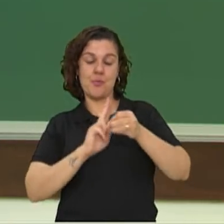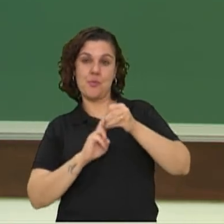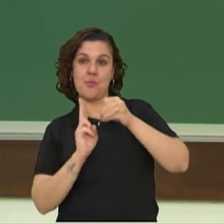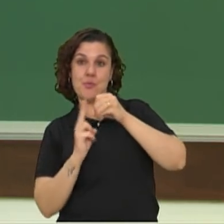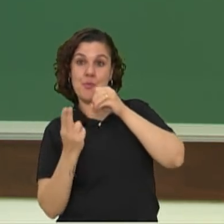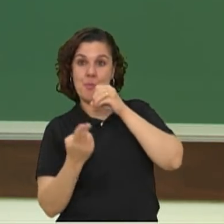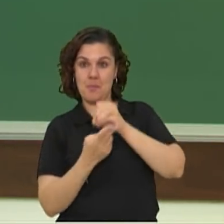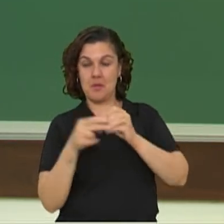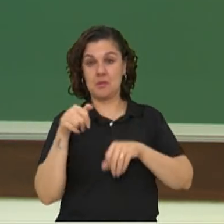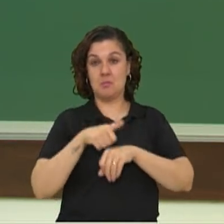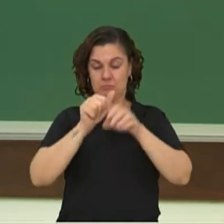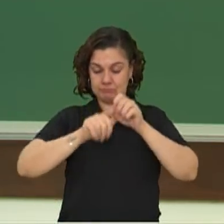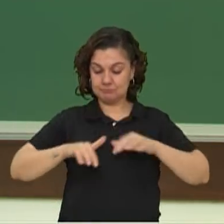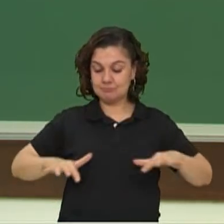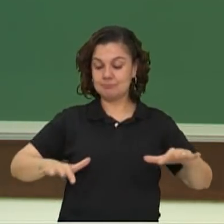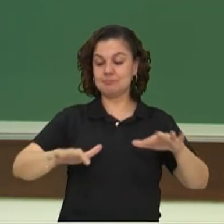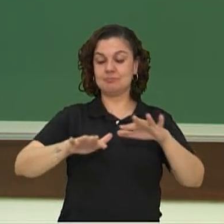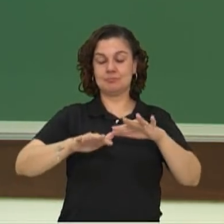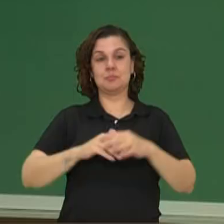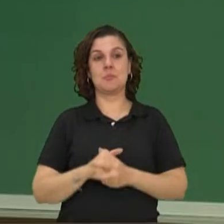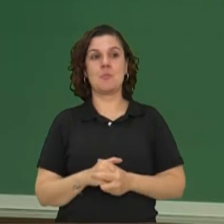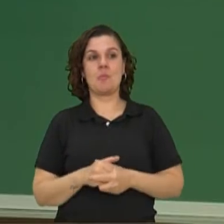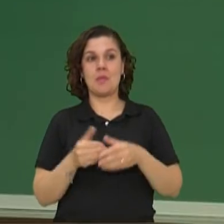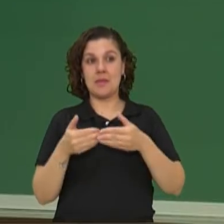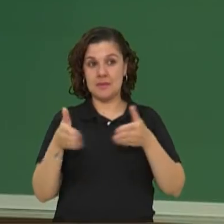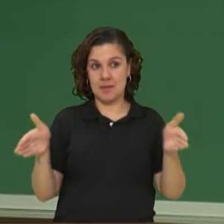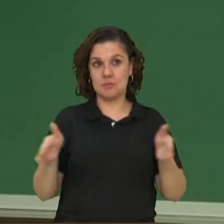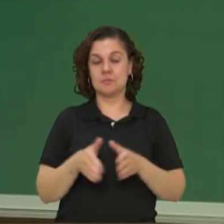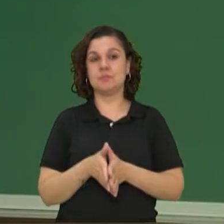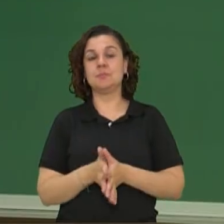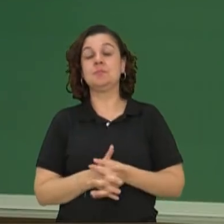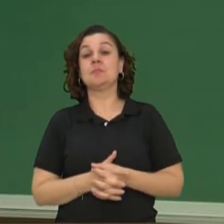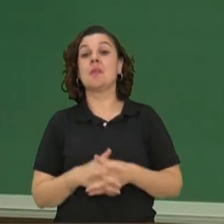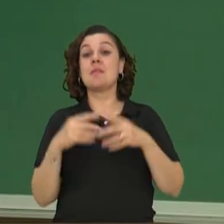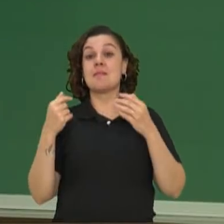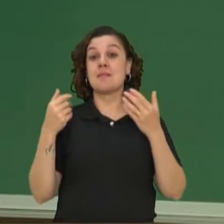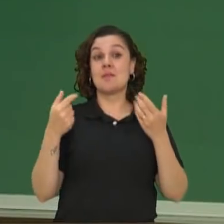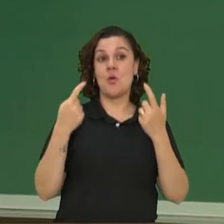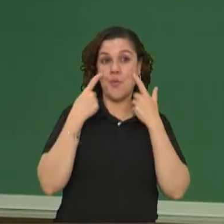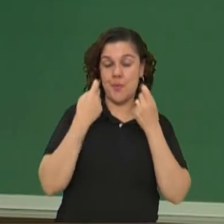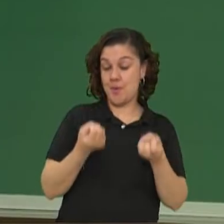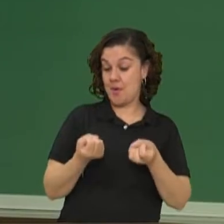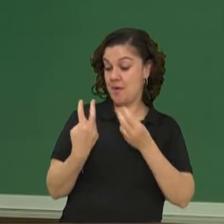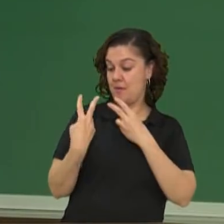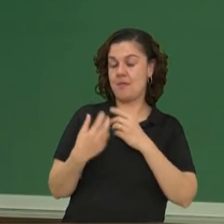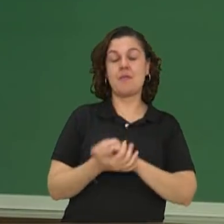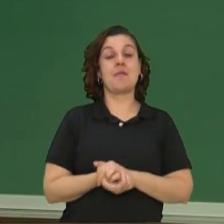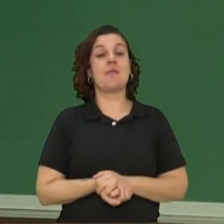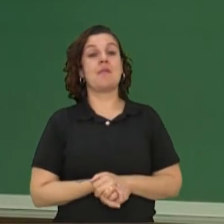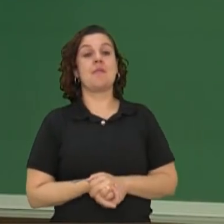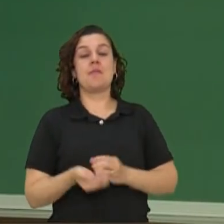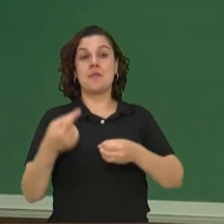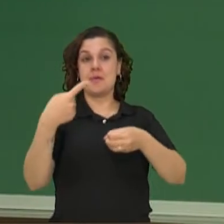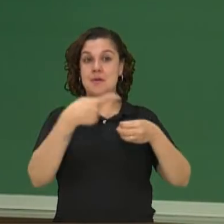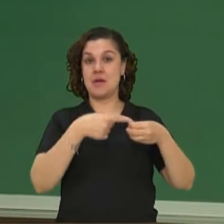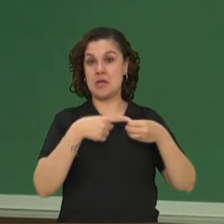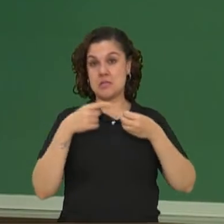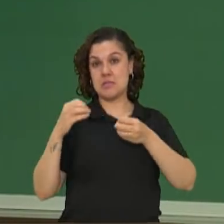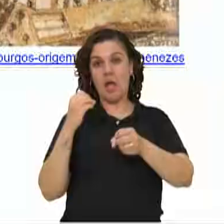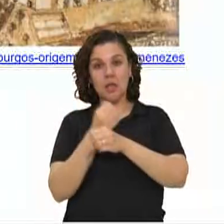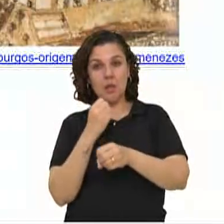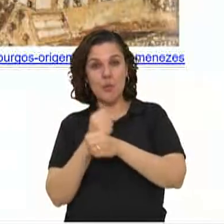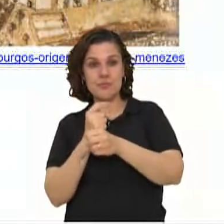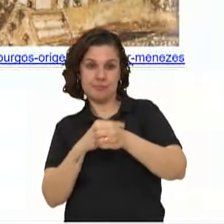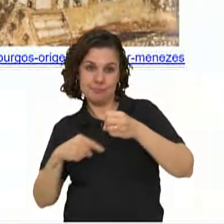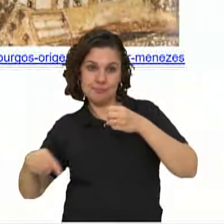mais públicos, né, do que uns espaços fechados dentro dos castelos. Então, aqui você tem as cidades se formando ao redor